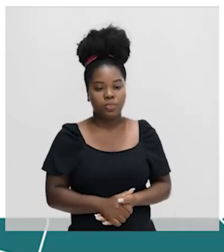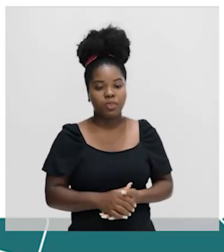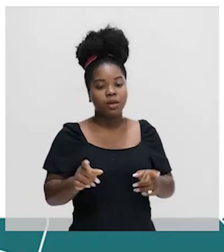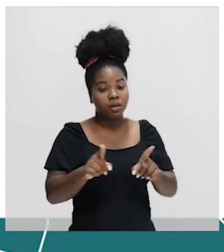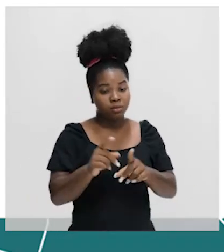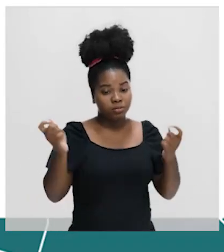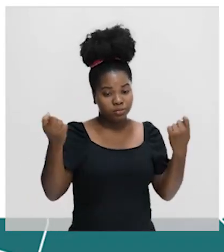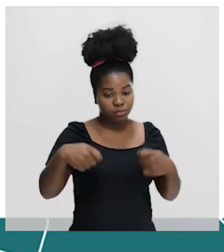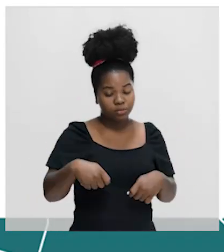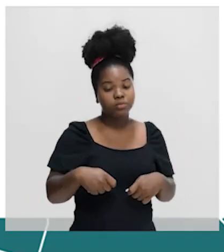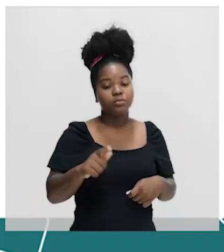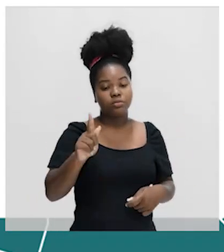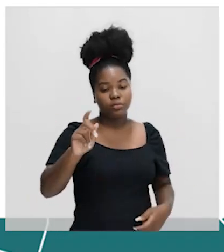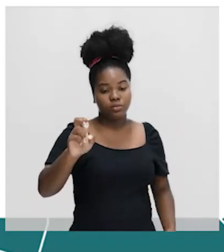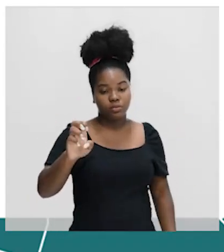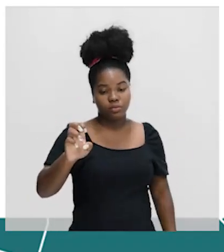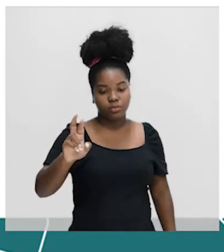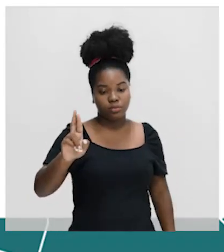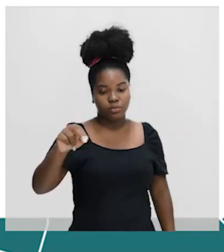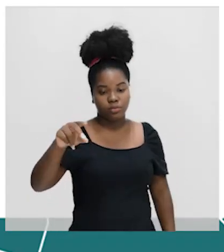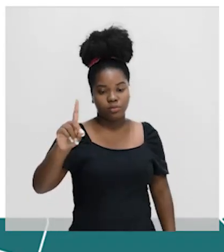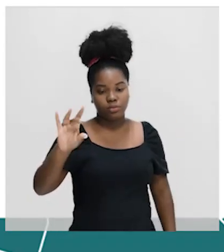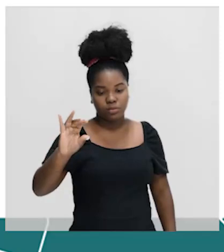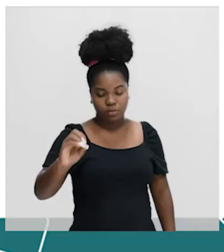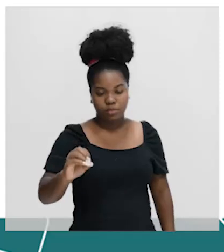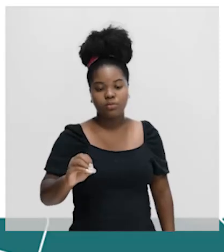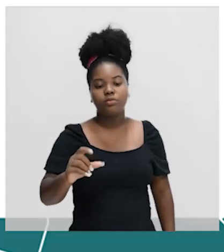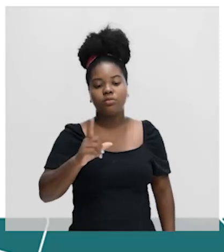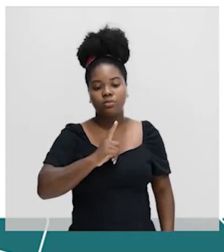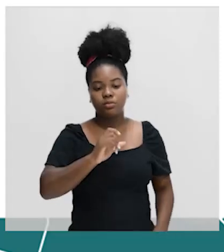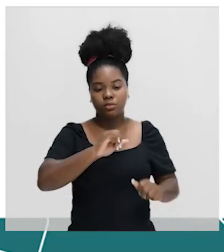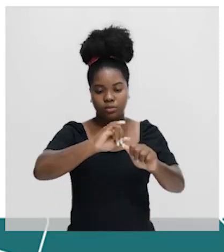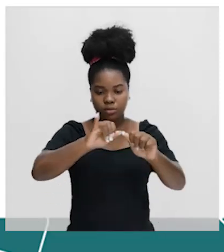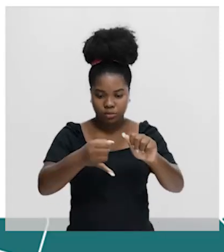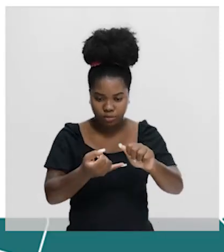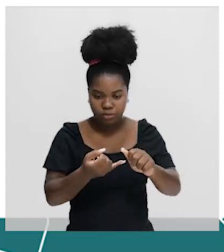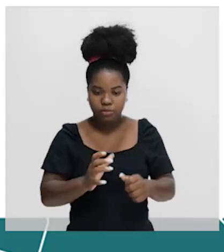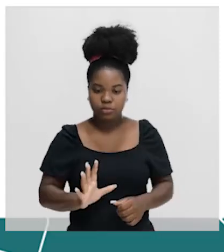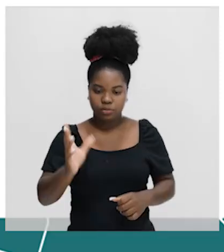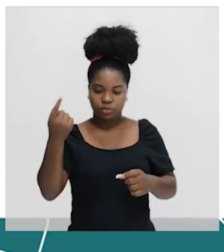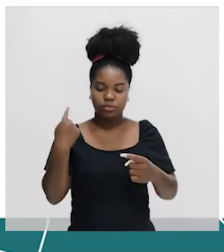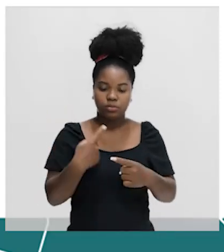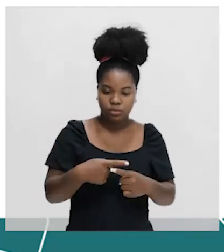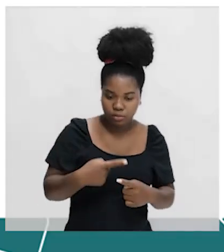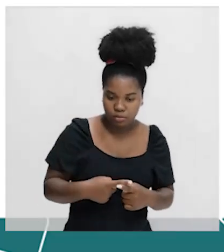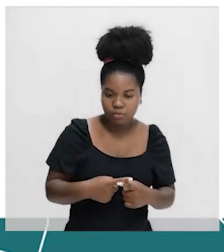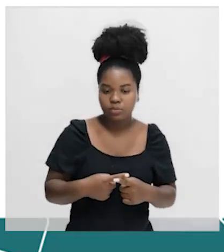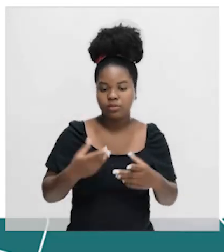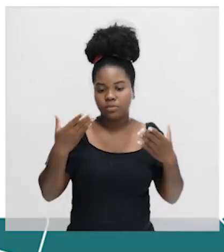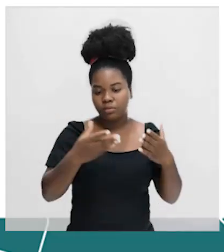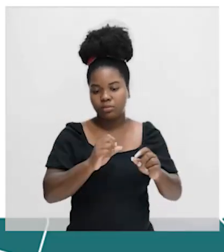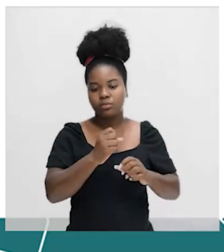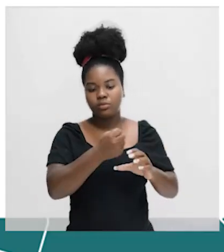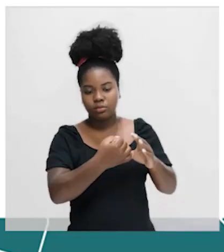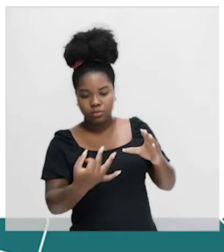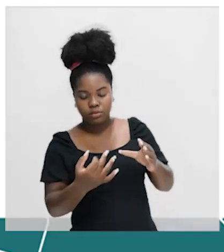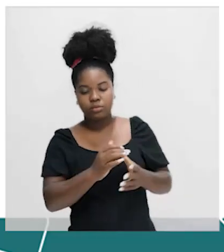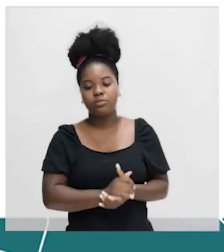que o gerúndio desempenhe a função de adjetivo. Isso acontece quando o gerúndio destaca a característica de